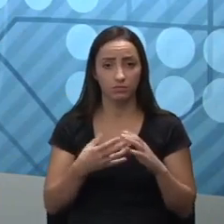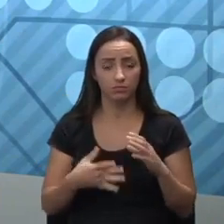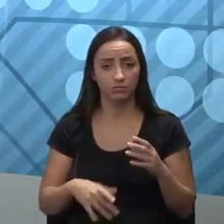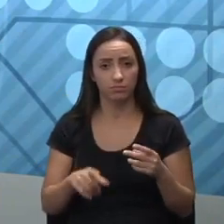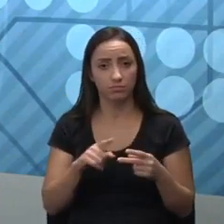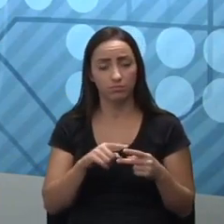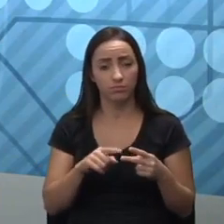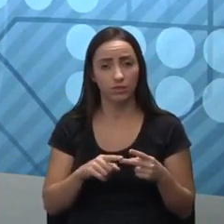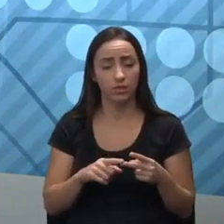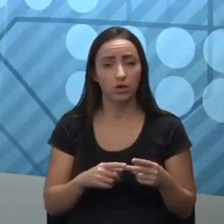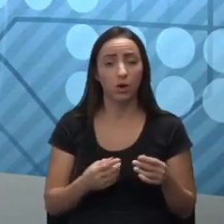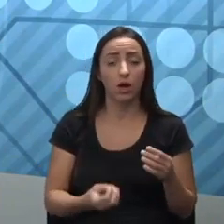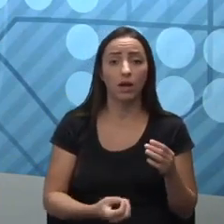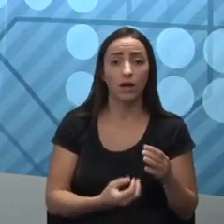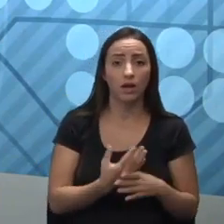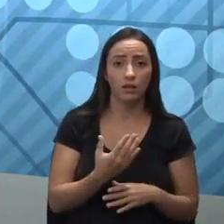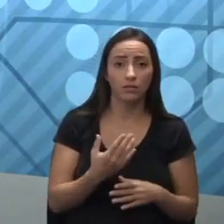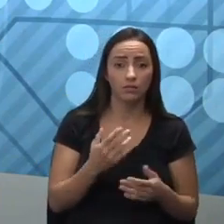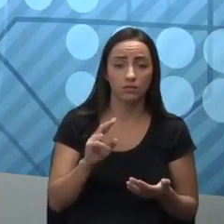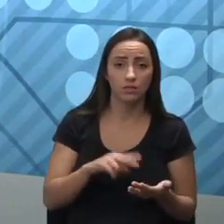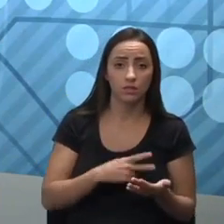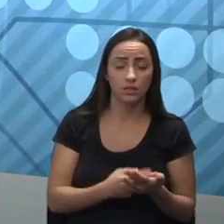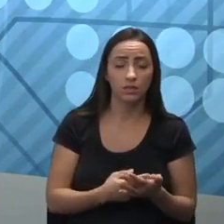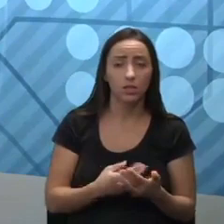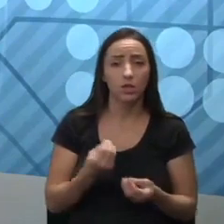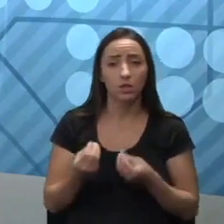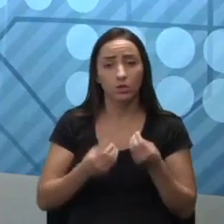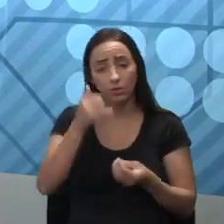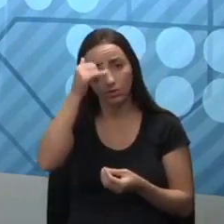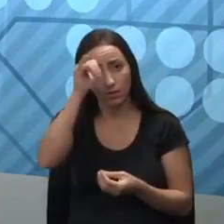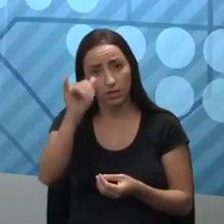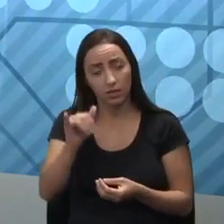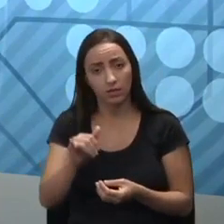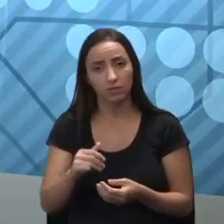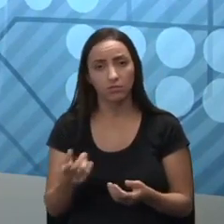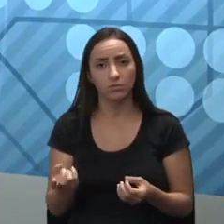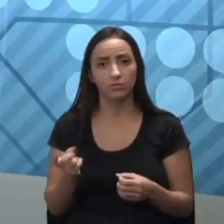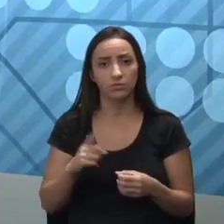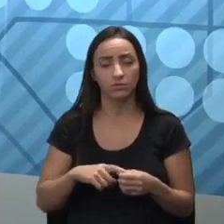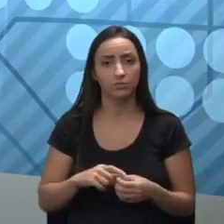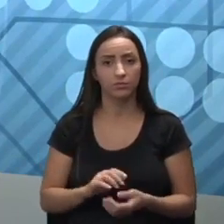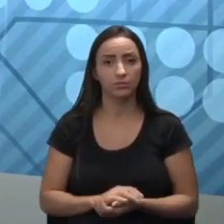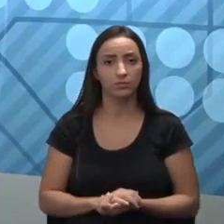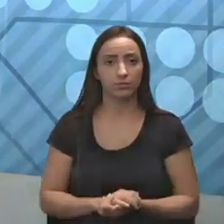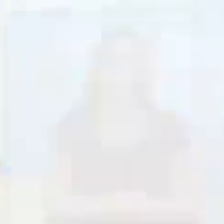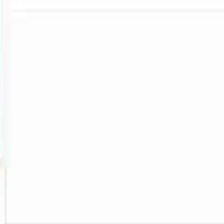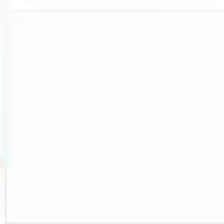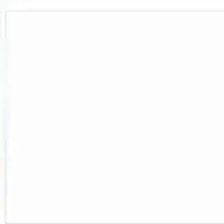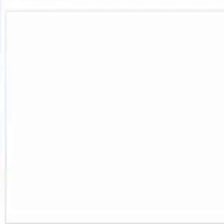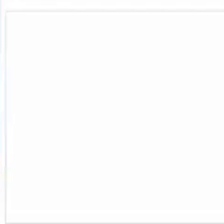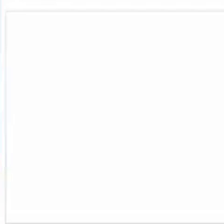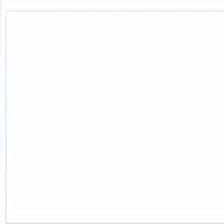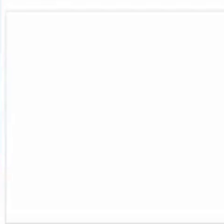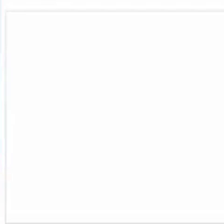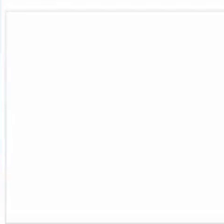das causas do acidente e como evitar novos acidentes. Já voltamos.